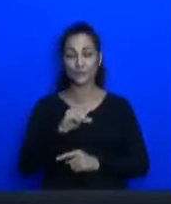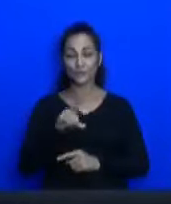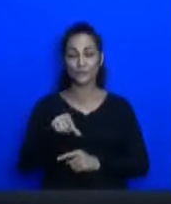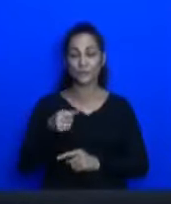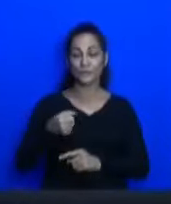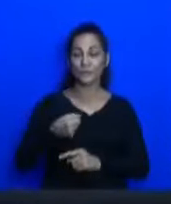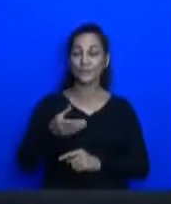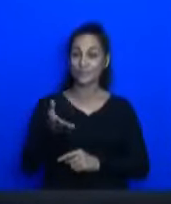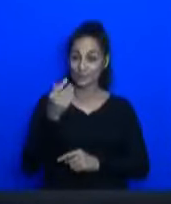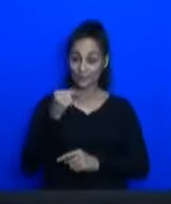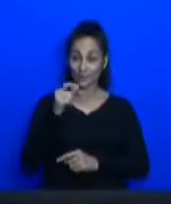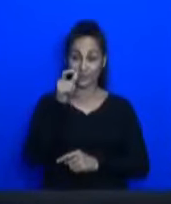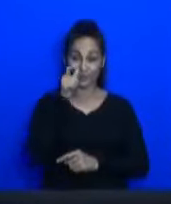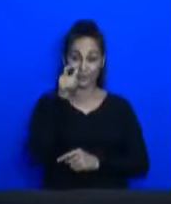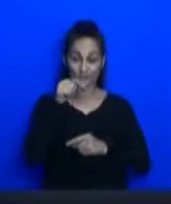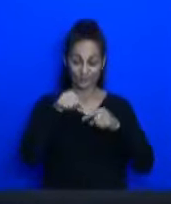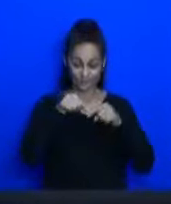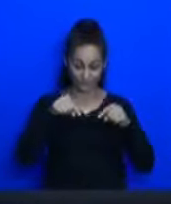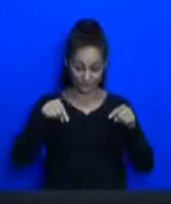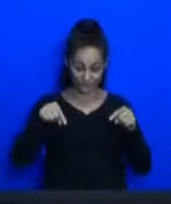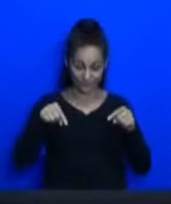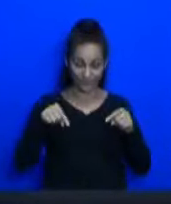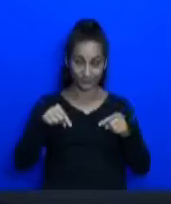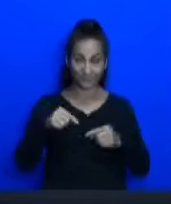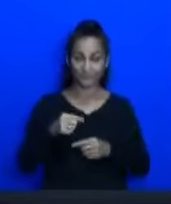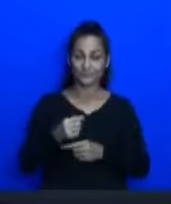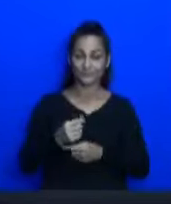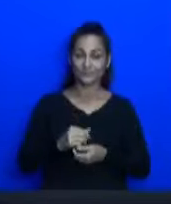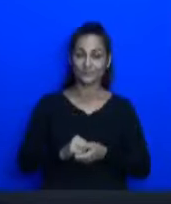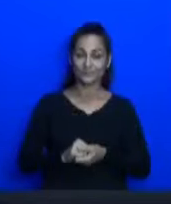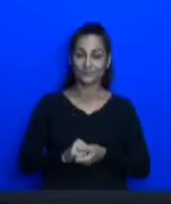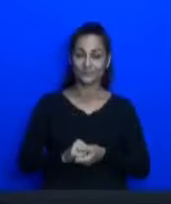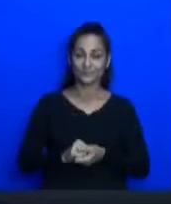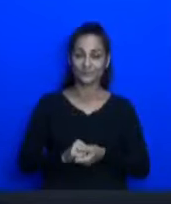dezena sorteada. Então vamos à conferência dos números sorteados.